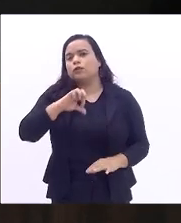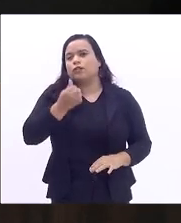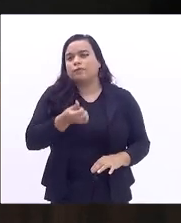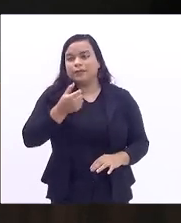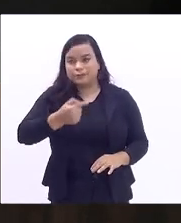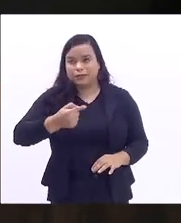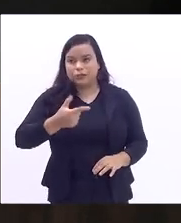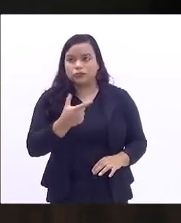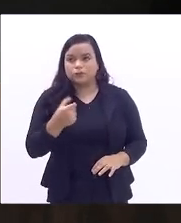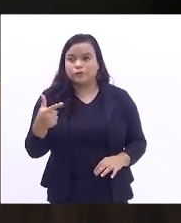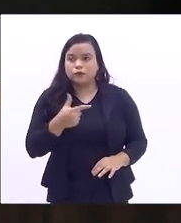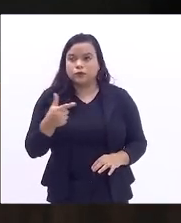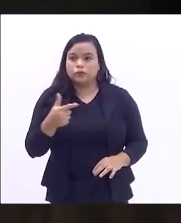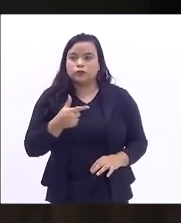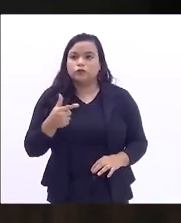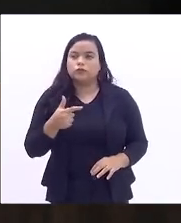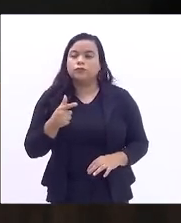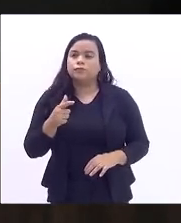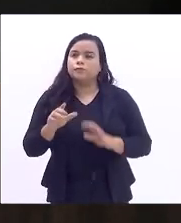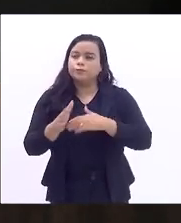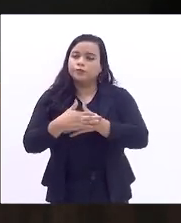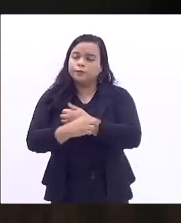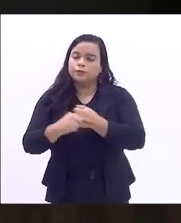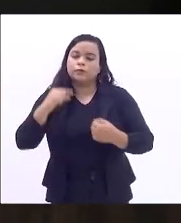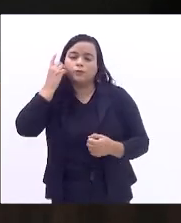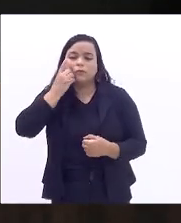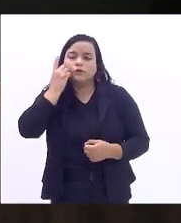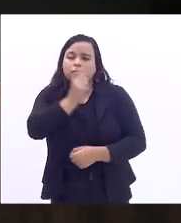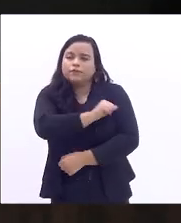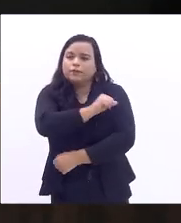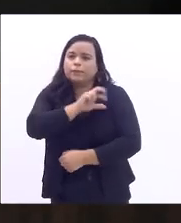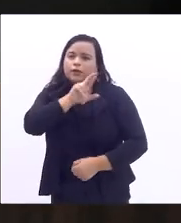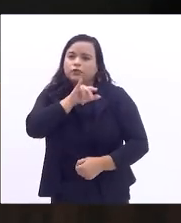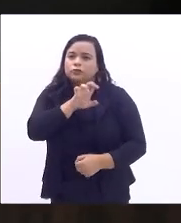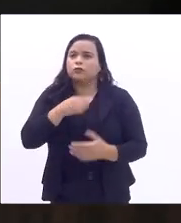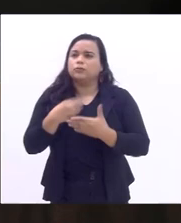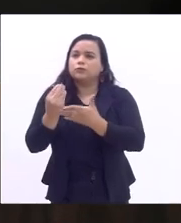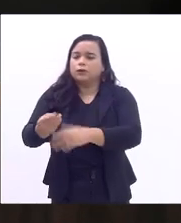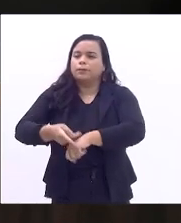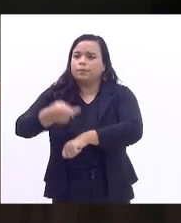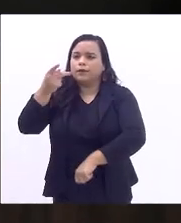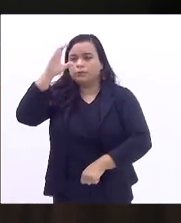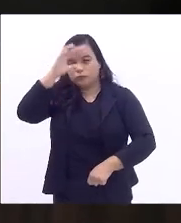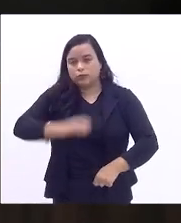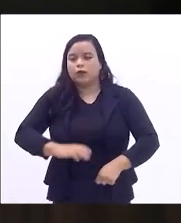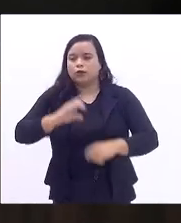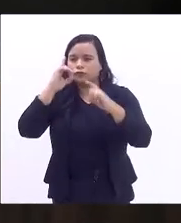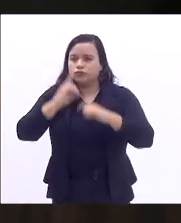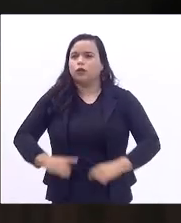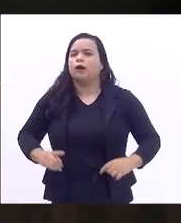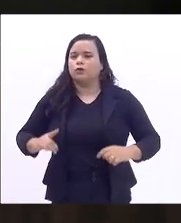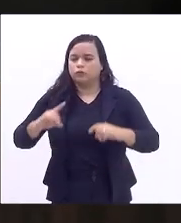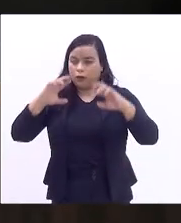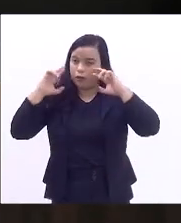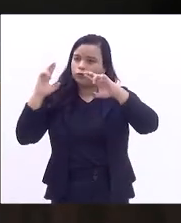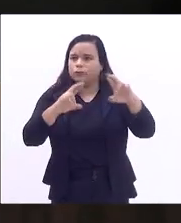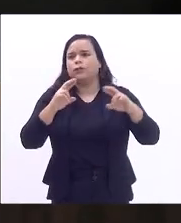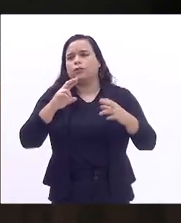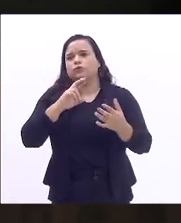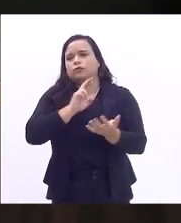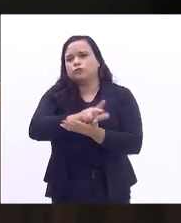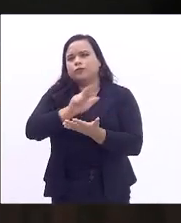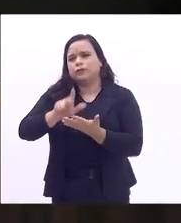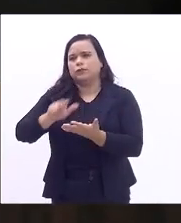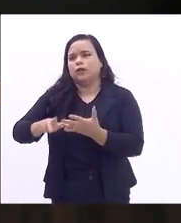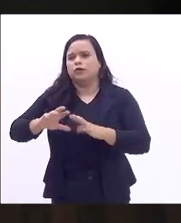967 de 22 de autoria do padre enfermeira Rejane concede o prêmio cidadania direito e respeito à diversidade a roda